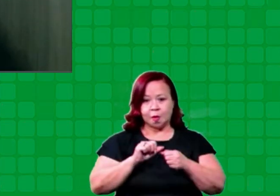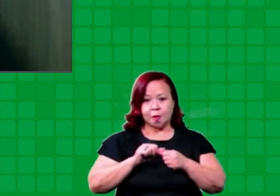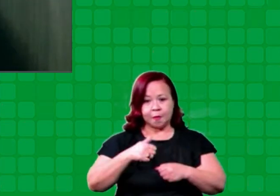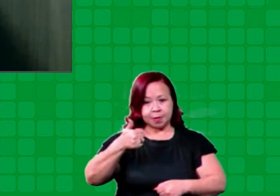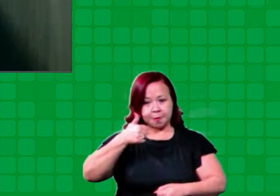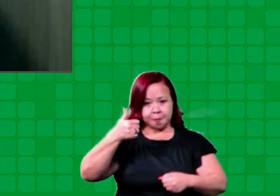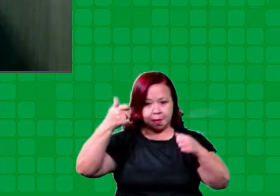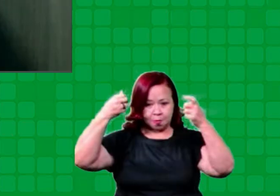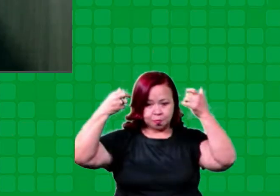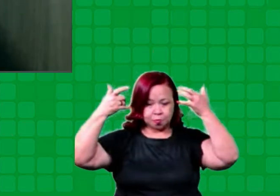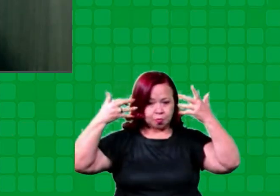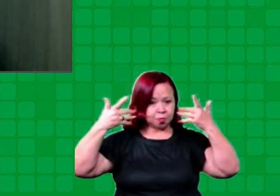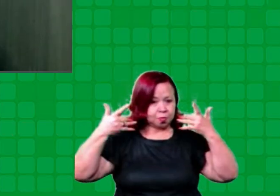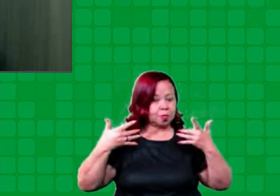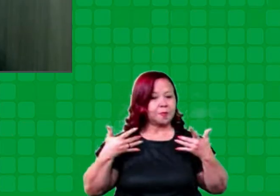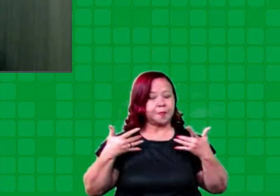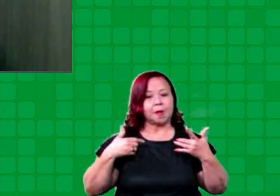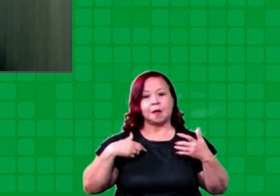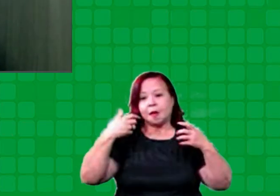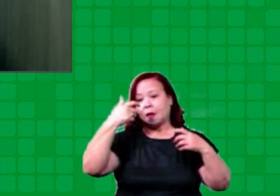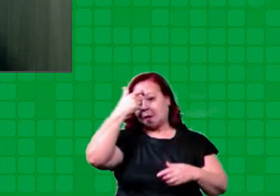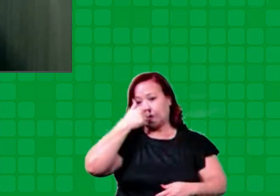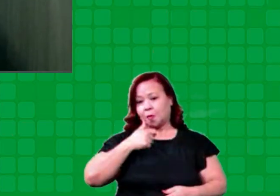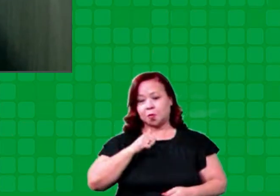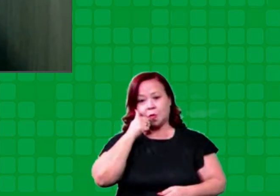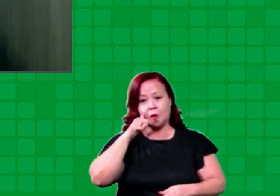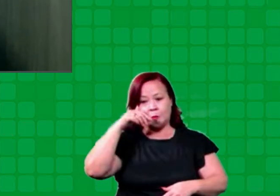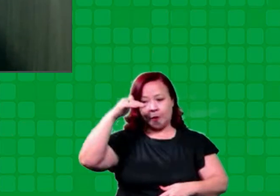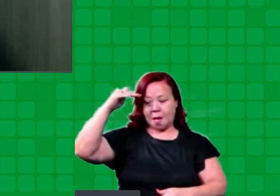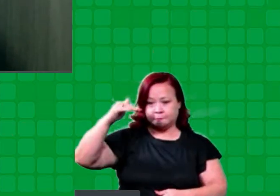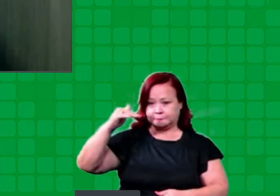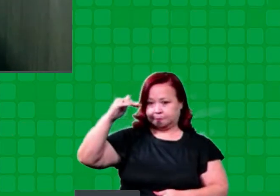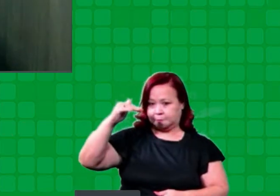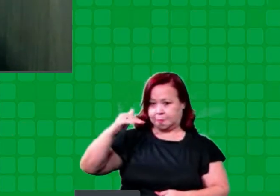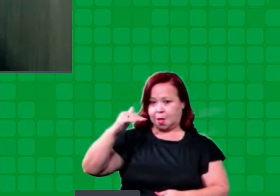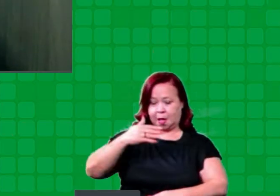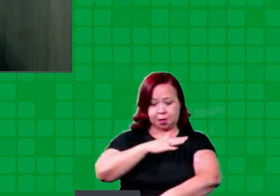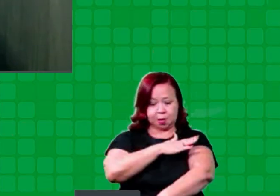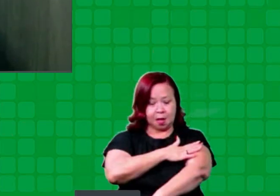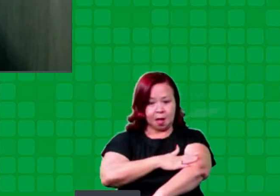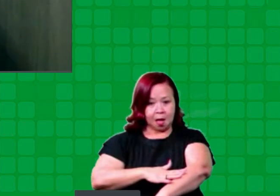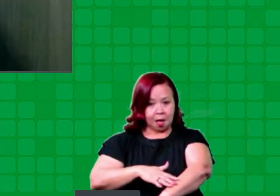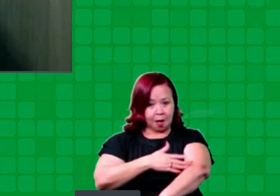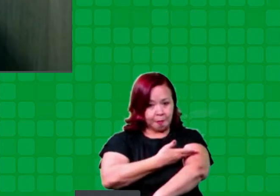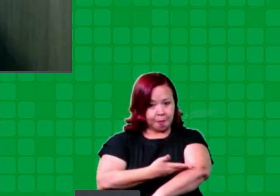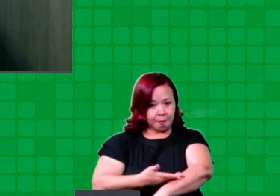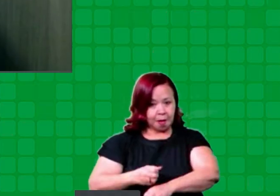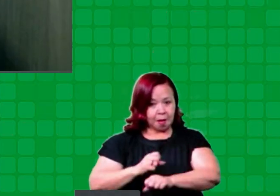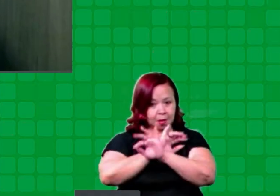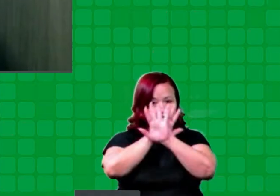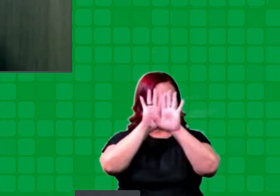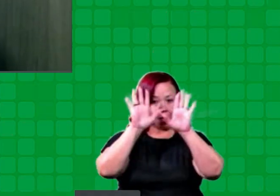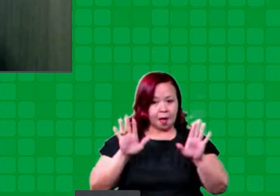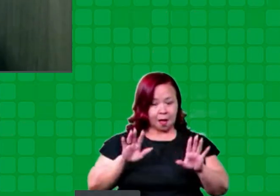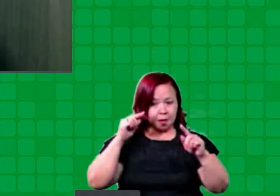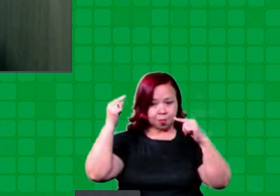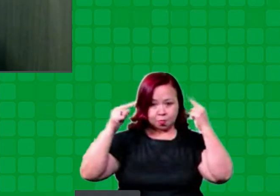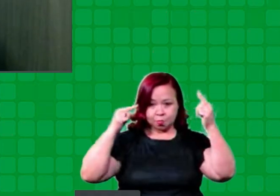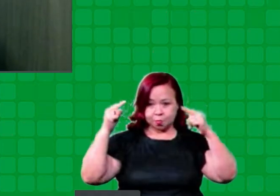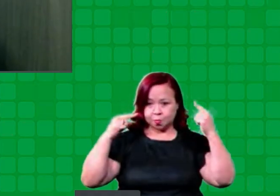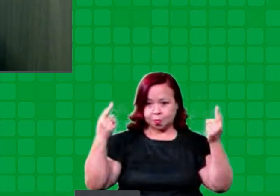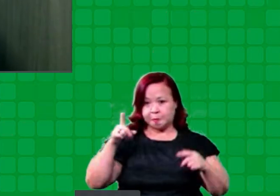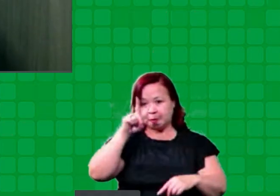minha autodescrição. Eu sou uma mulher de estatura baixa, pele clara, tenho cabelos cacheados, castanhos,